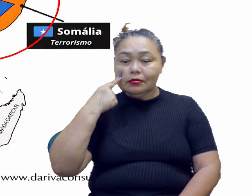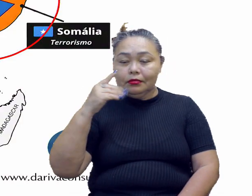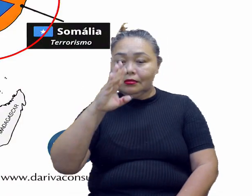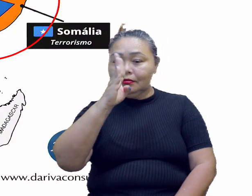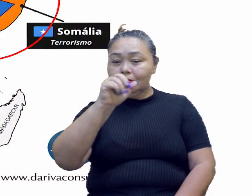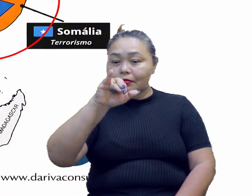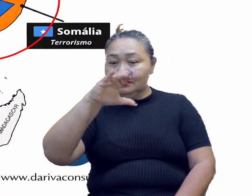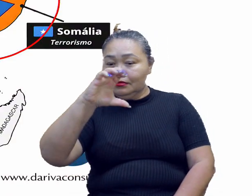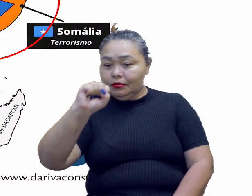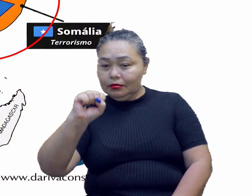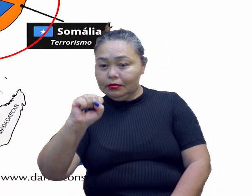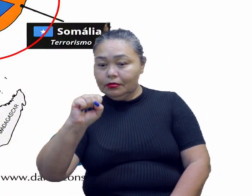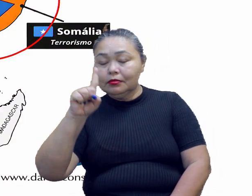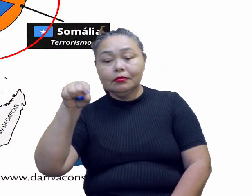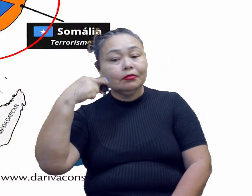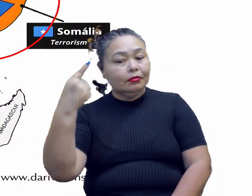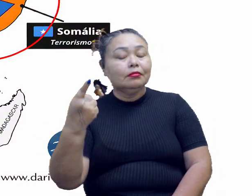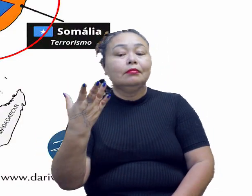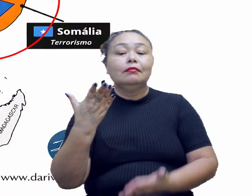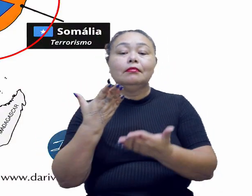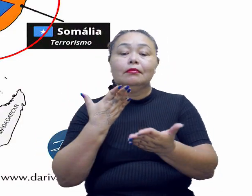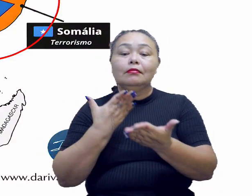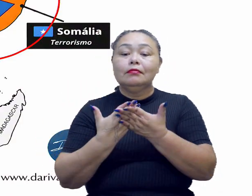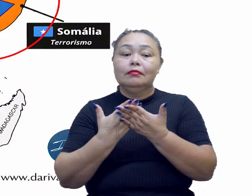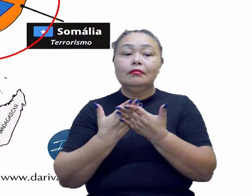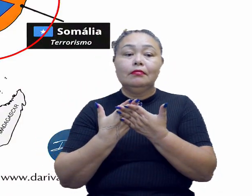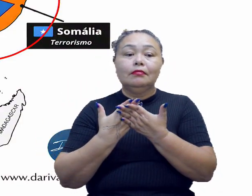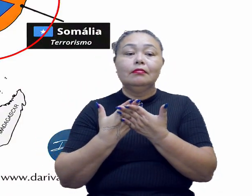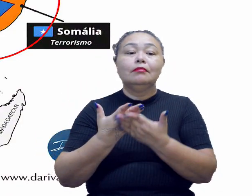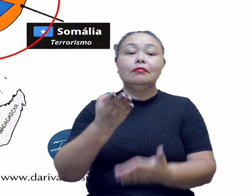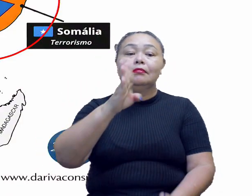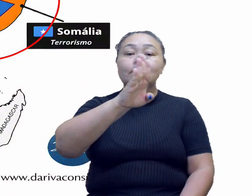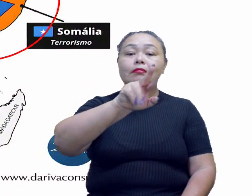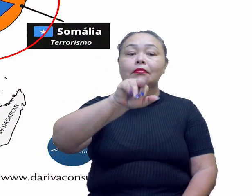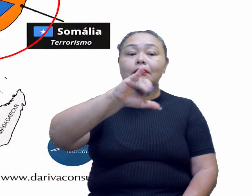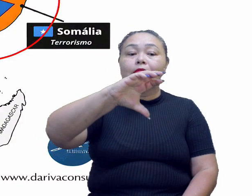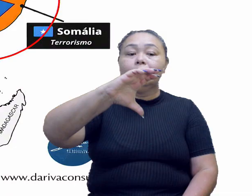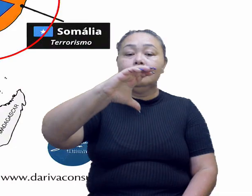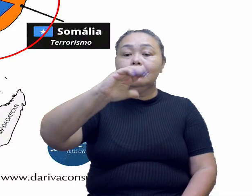nos BRICS, quando vocês... BRICS.